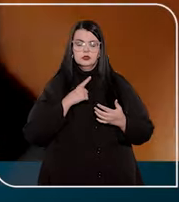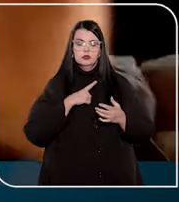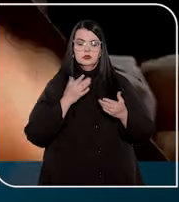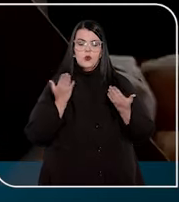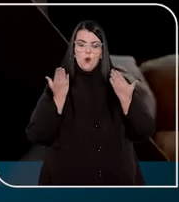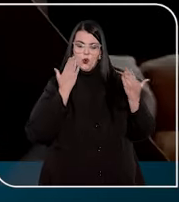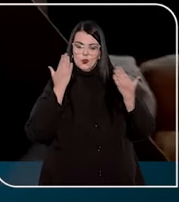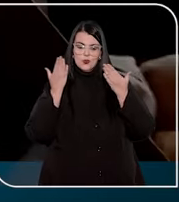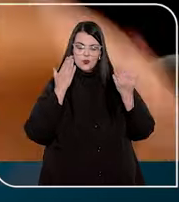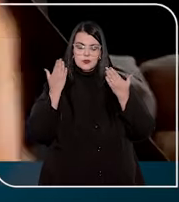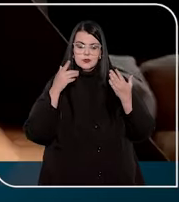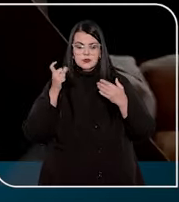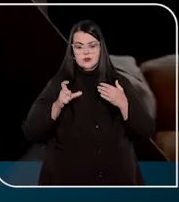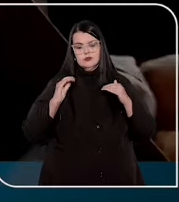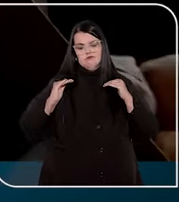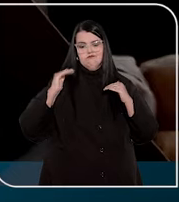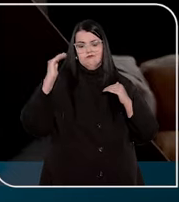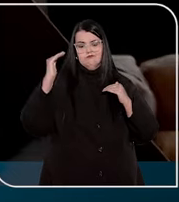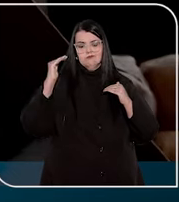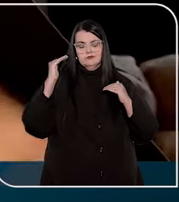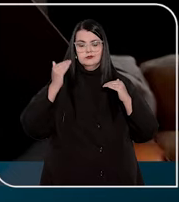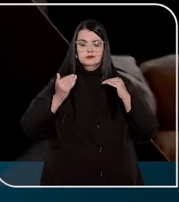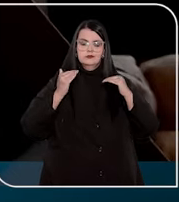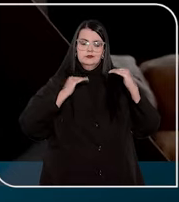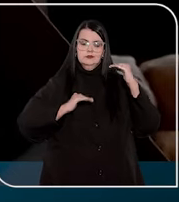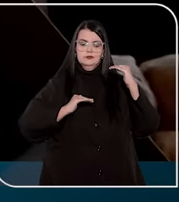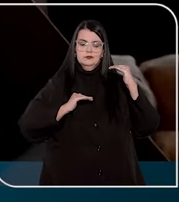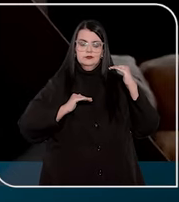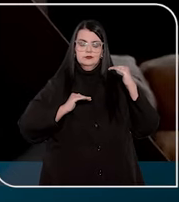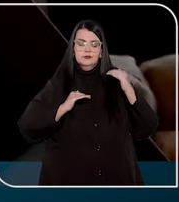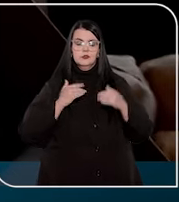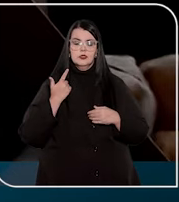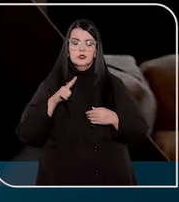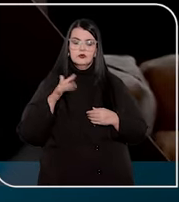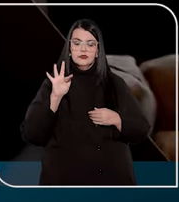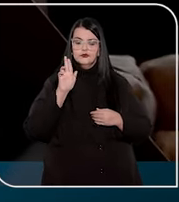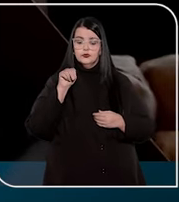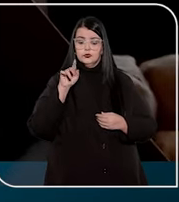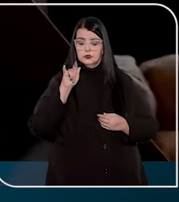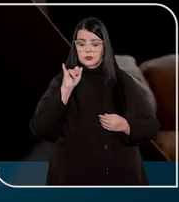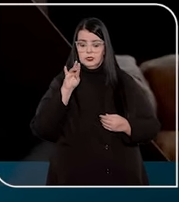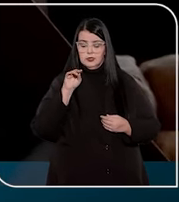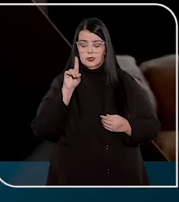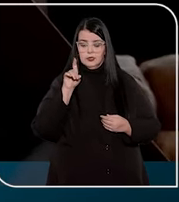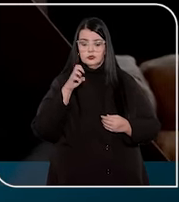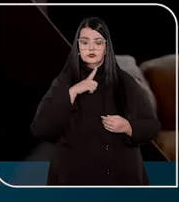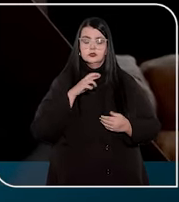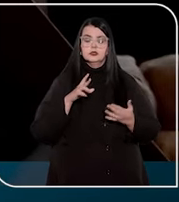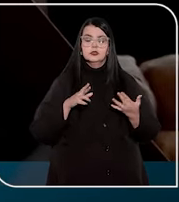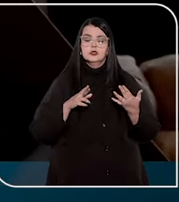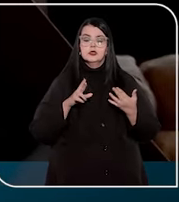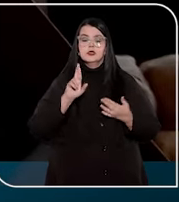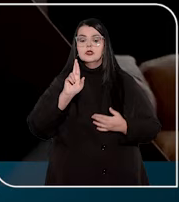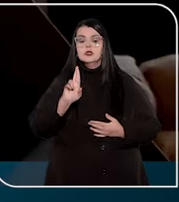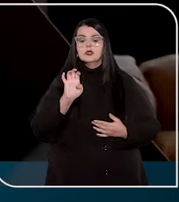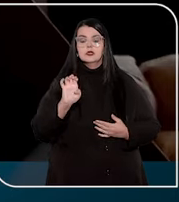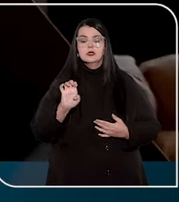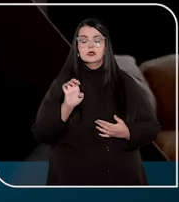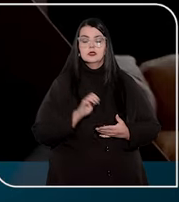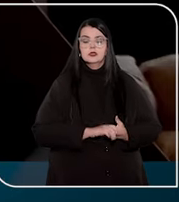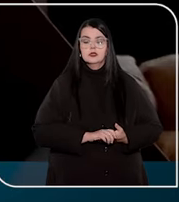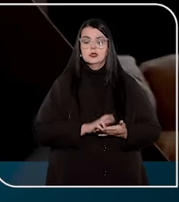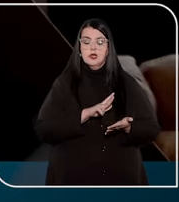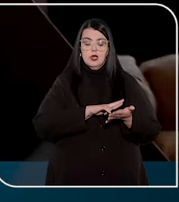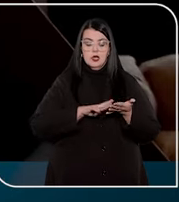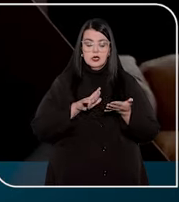paralelo quando isso acontece no outro nível, no nível inferior. Mas não há fungibilidade entre o agravo em recurso extraordinário e o agravo